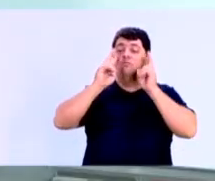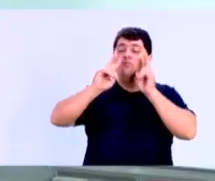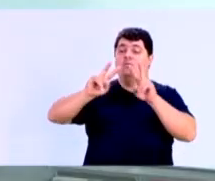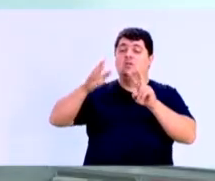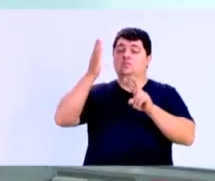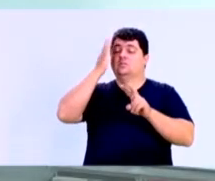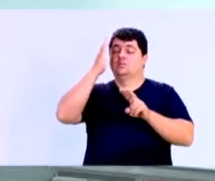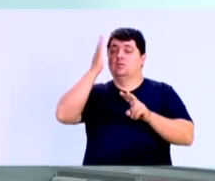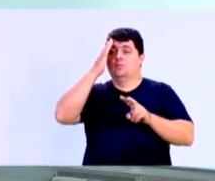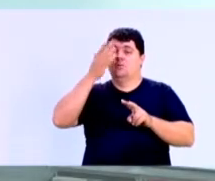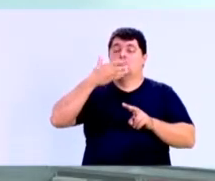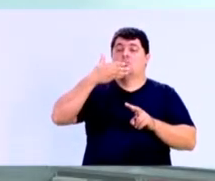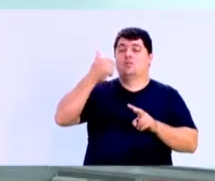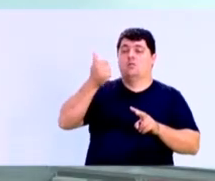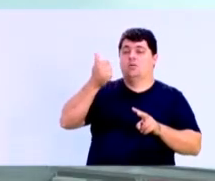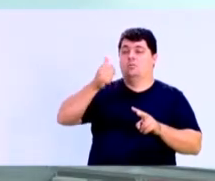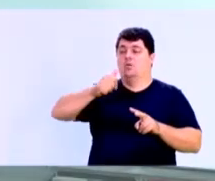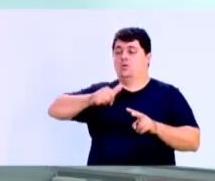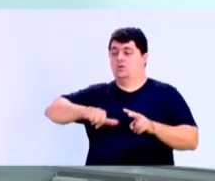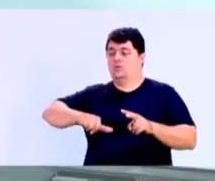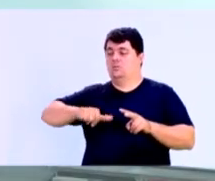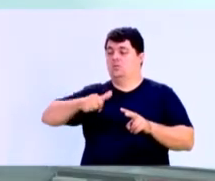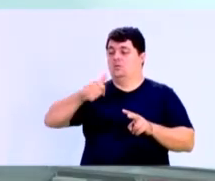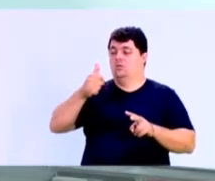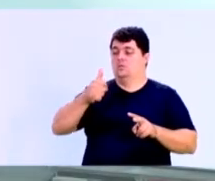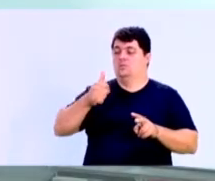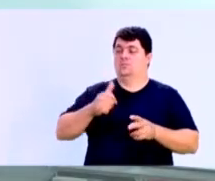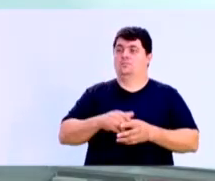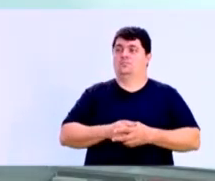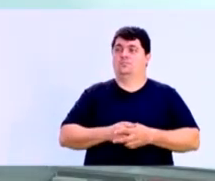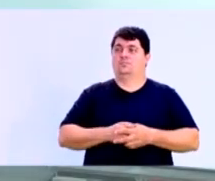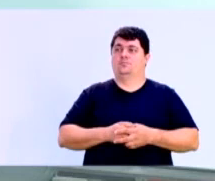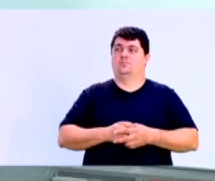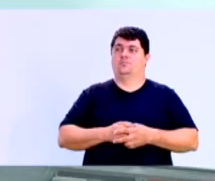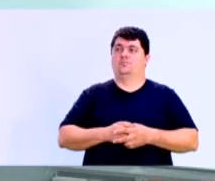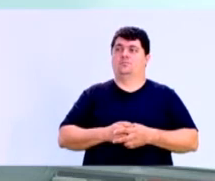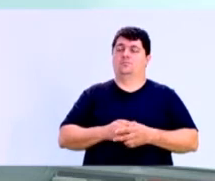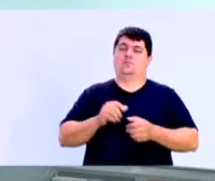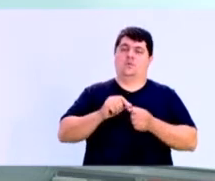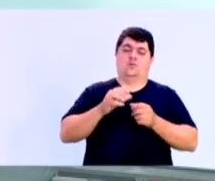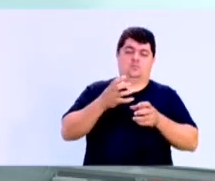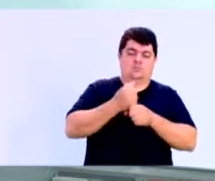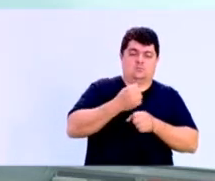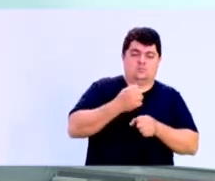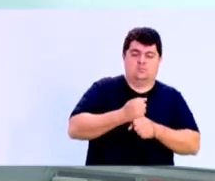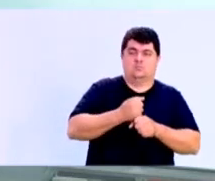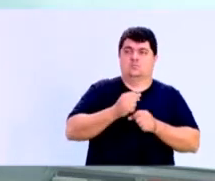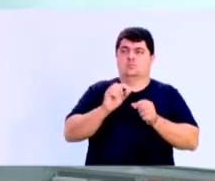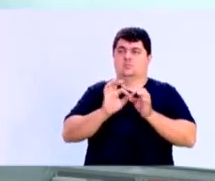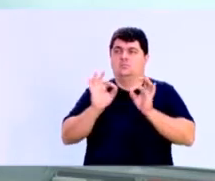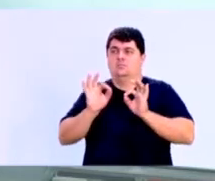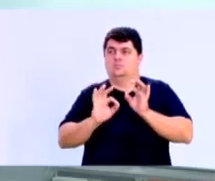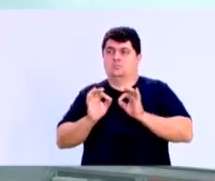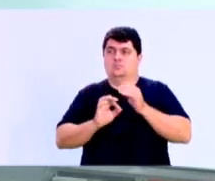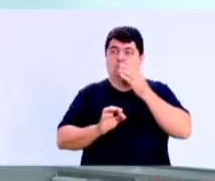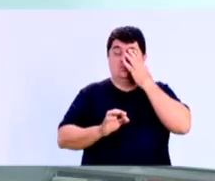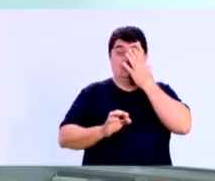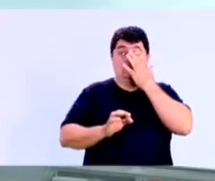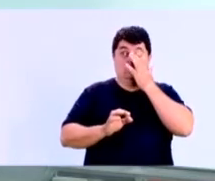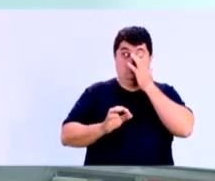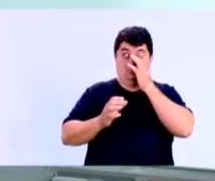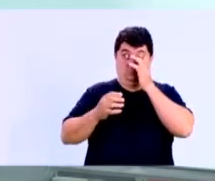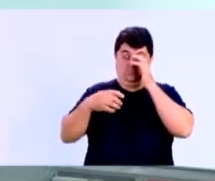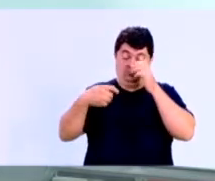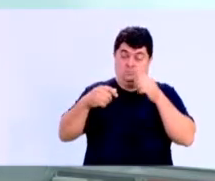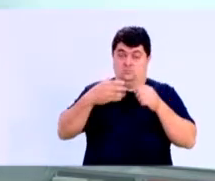de melhorar ou piorar. É essa visão que você tem que ter na empresa. Ok? Fazer os cálculos, ajustar o sistema para fazer os cálculos, mas a opção de melhorar